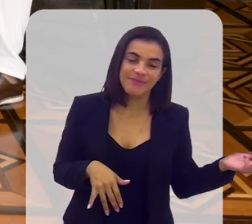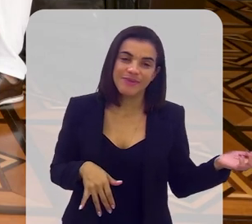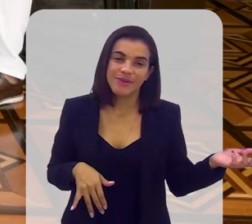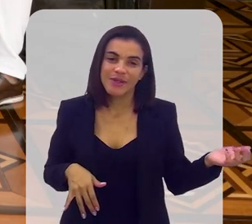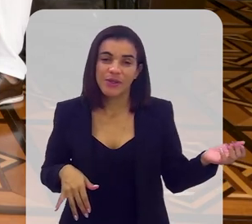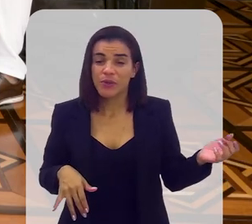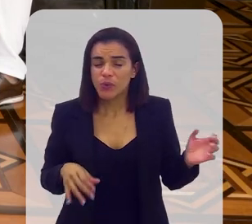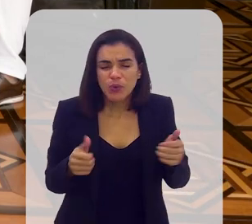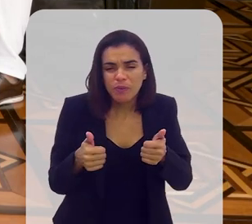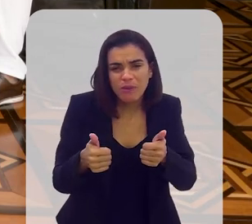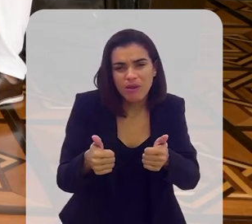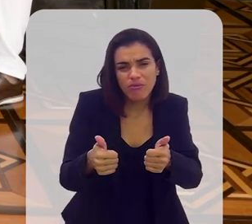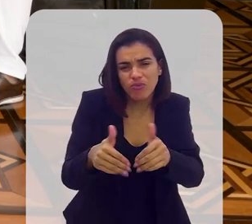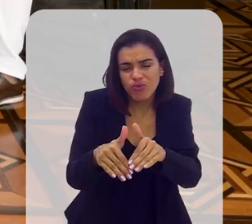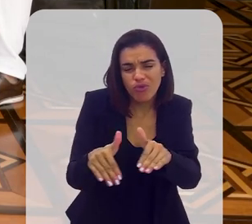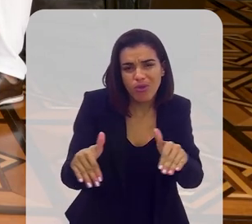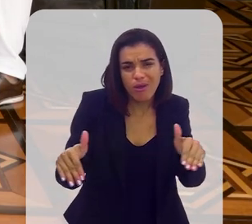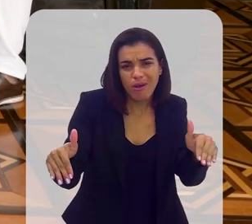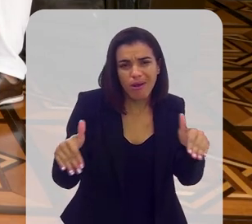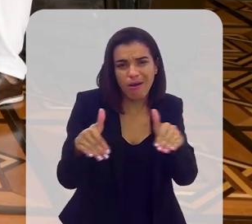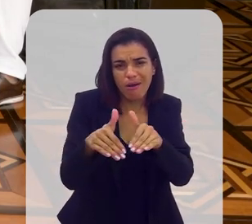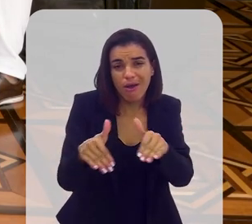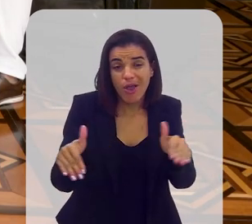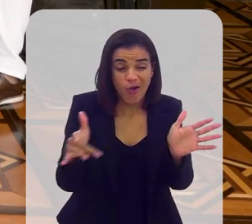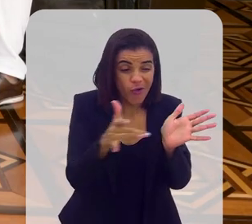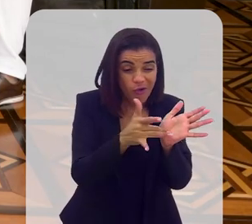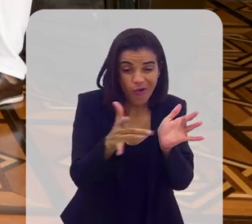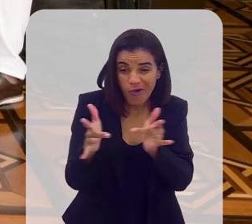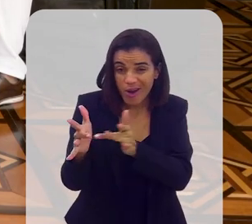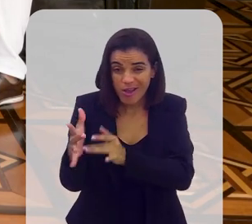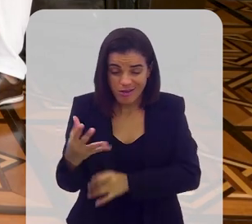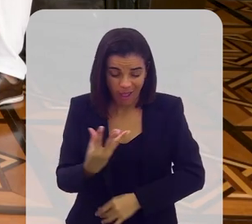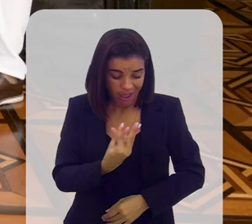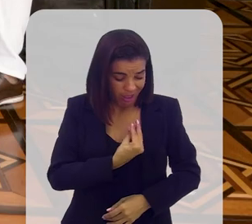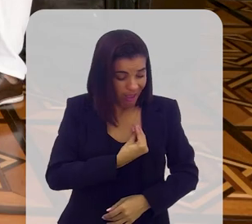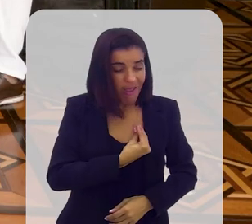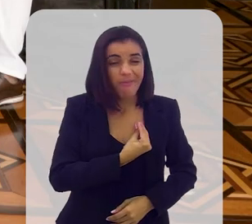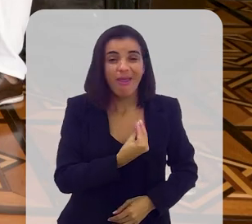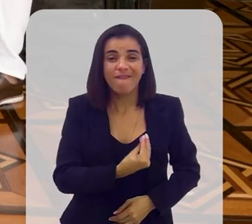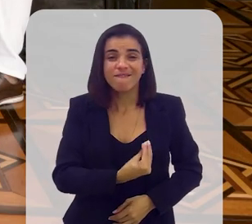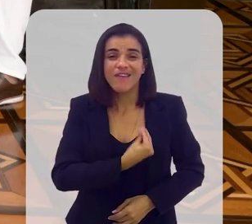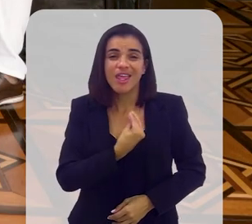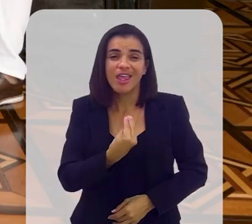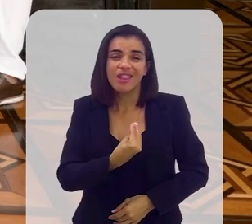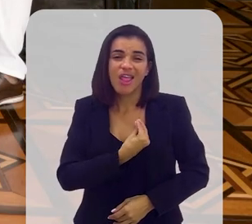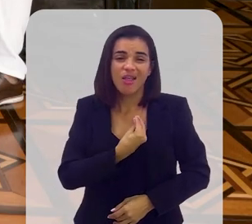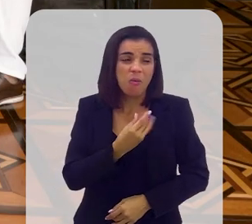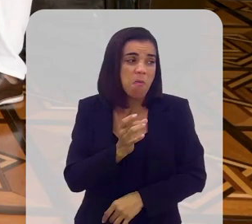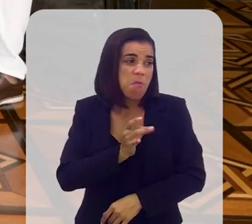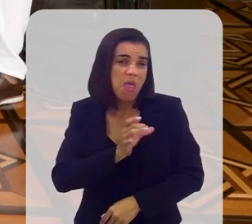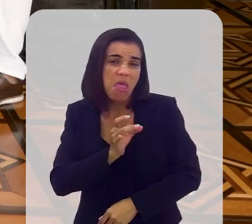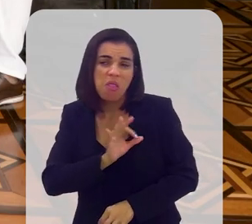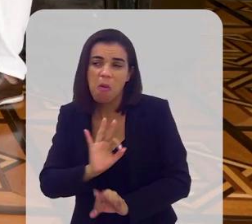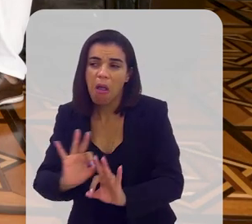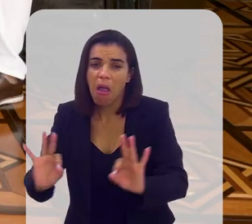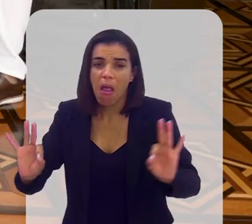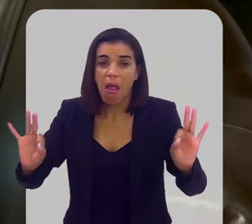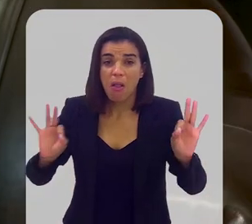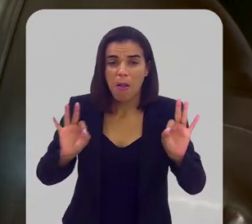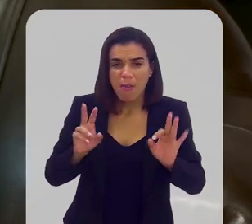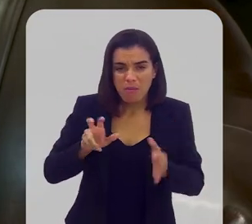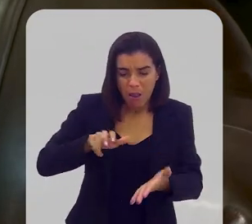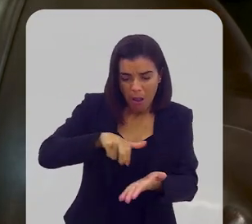Tudo bem, tudo legal, com Cristo em minha vida eu não temo o mal.